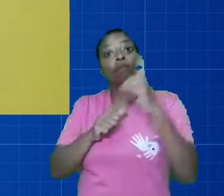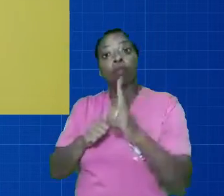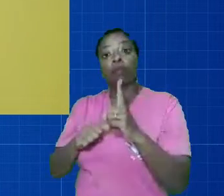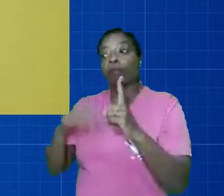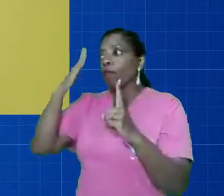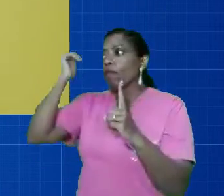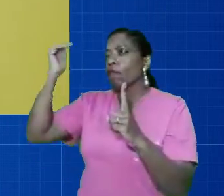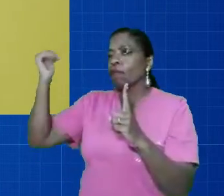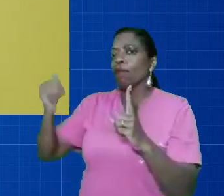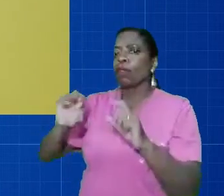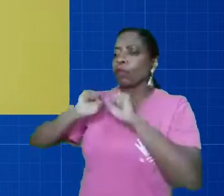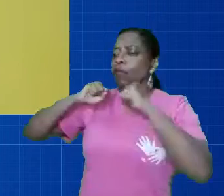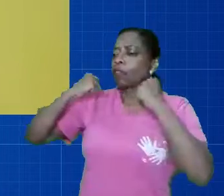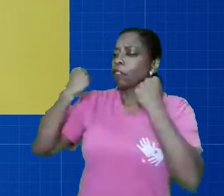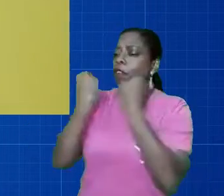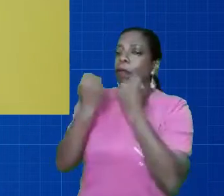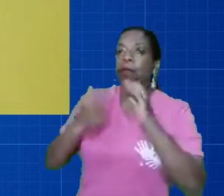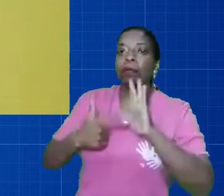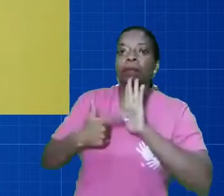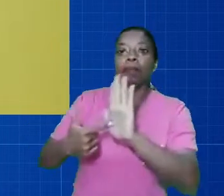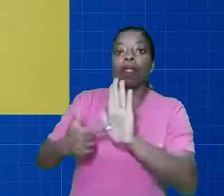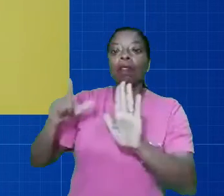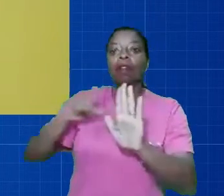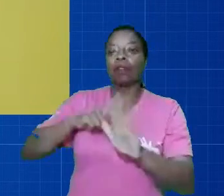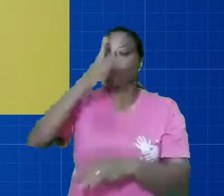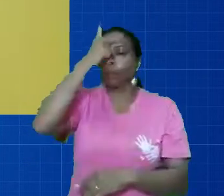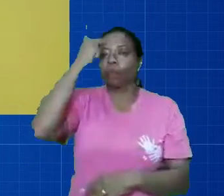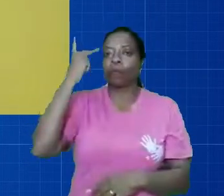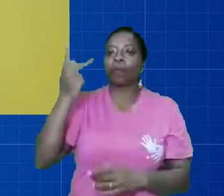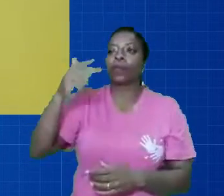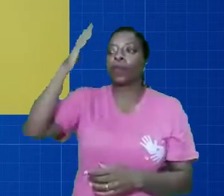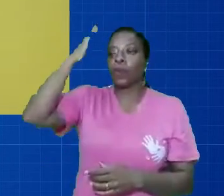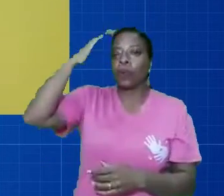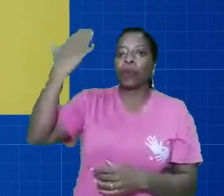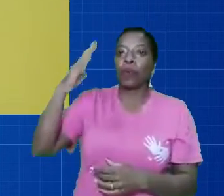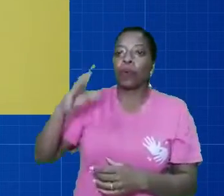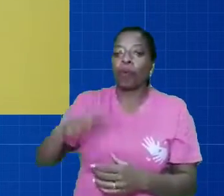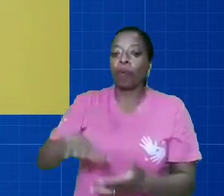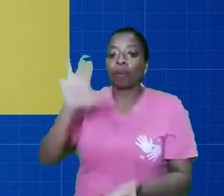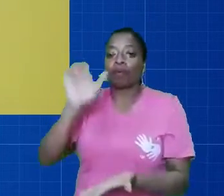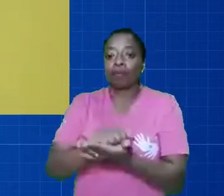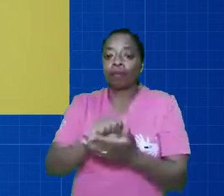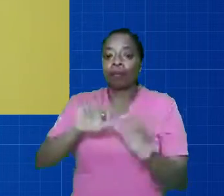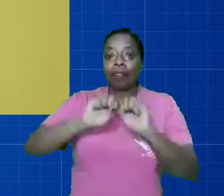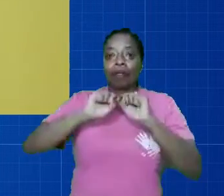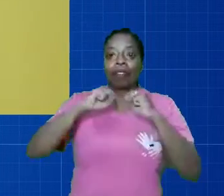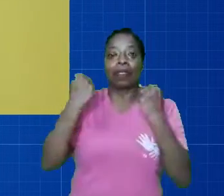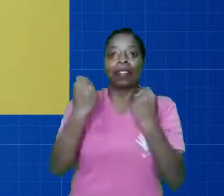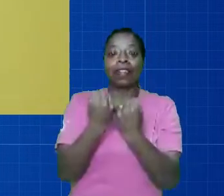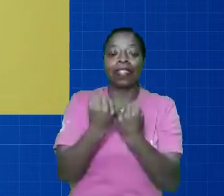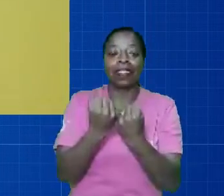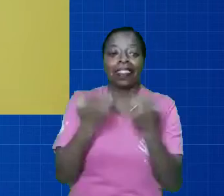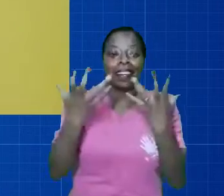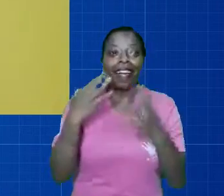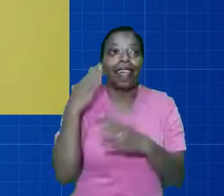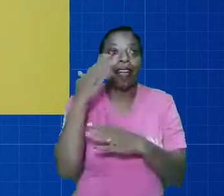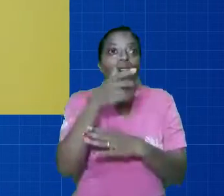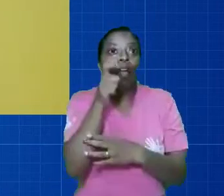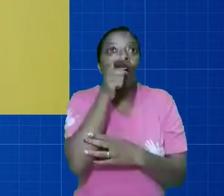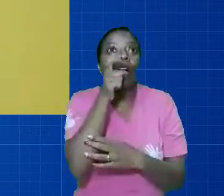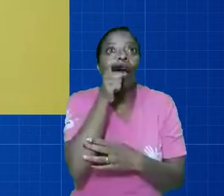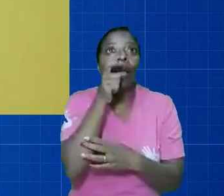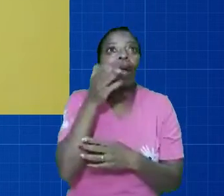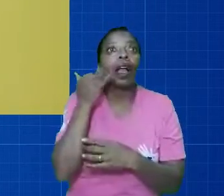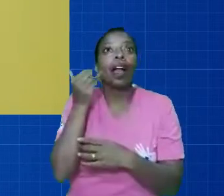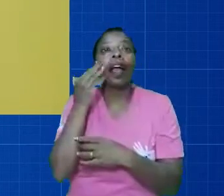Curitiba, matriculado no seminário para assistir, para ver a Ana May Barbosa. Então foi assim: a gente sonhava